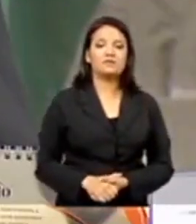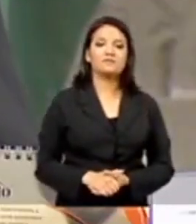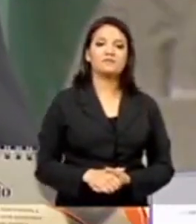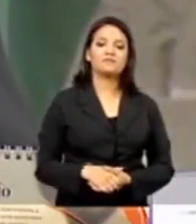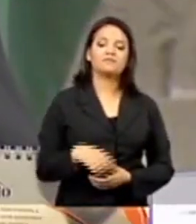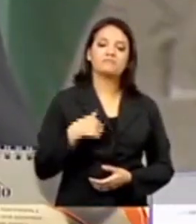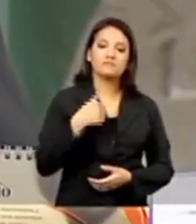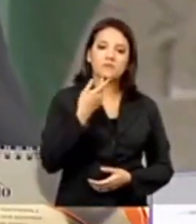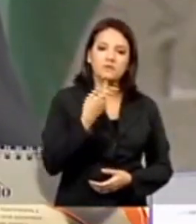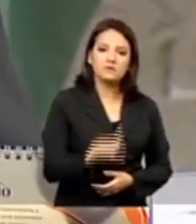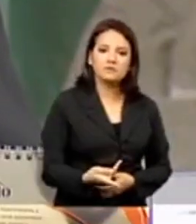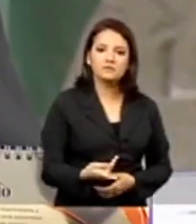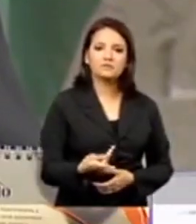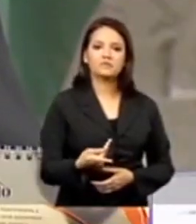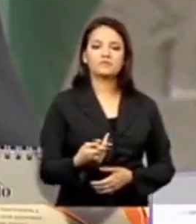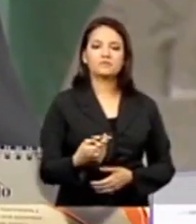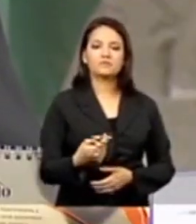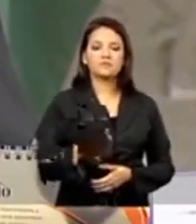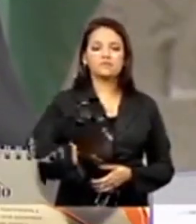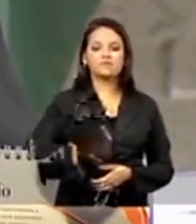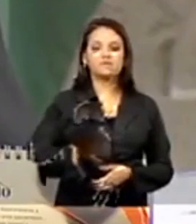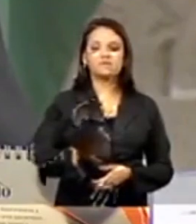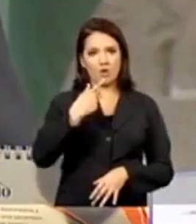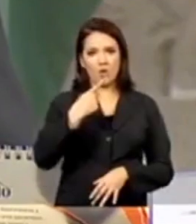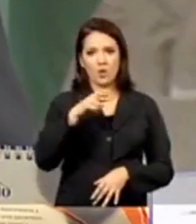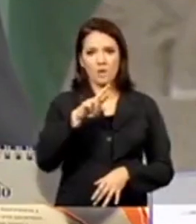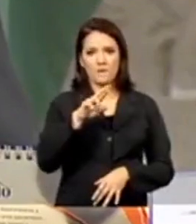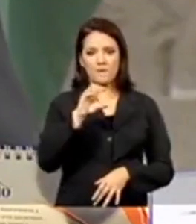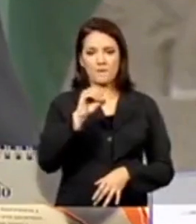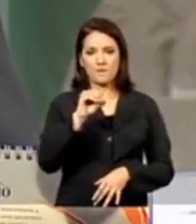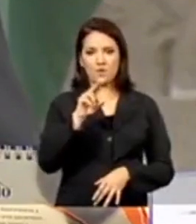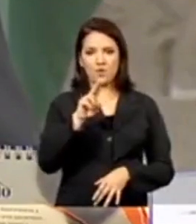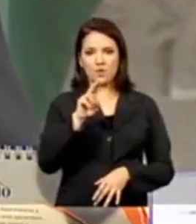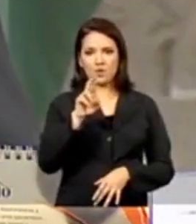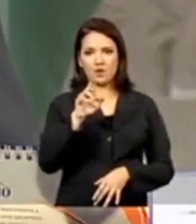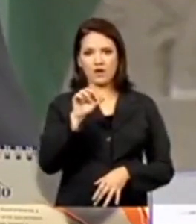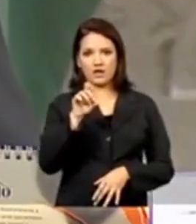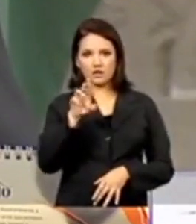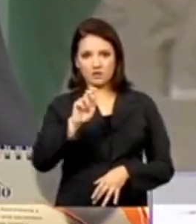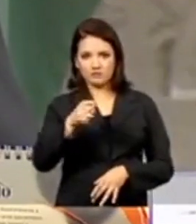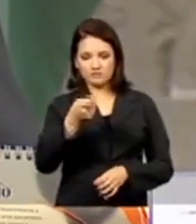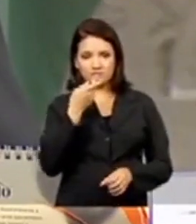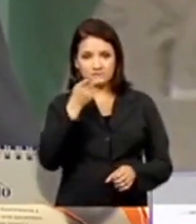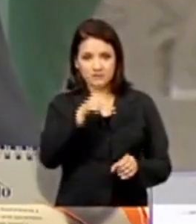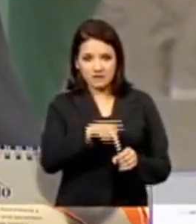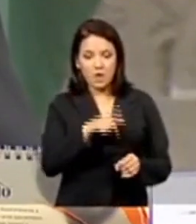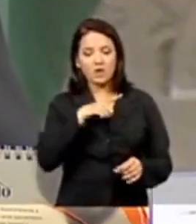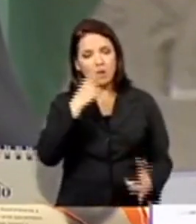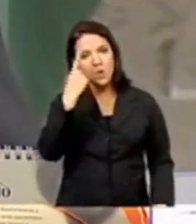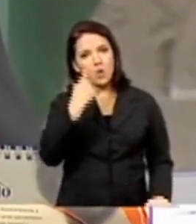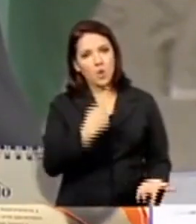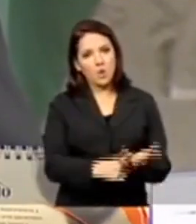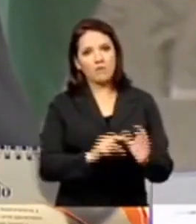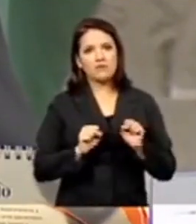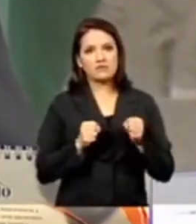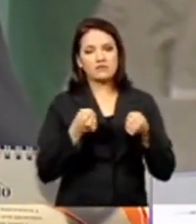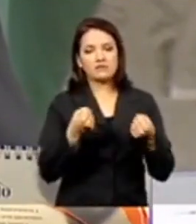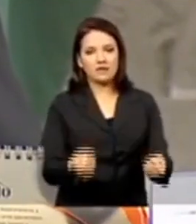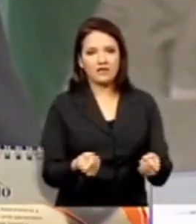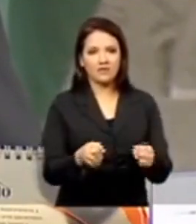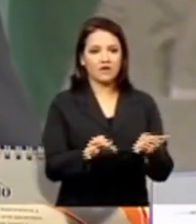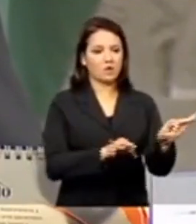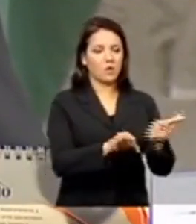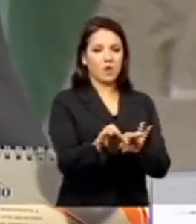que este Procurador-Geral da República tem compromisso com a defesa da ordem jurídica, do regime